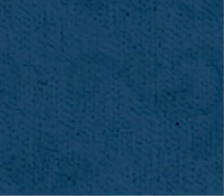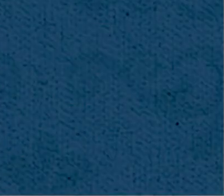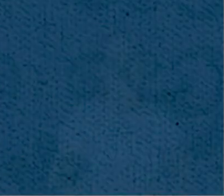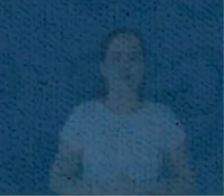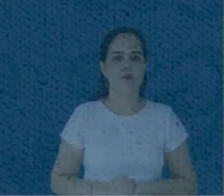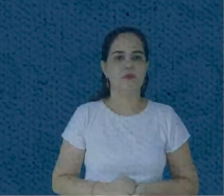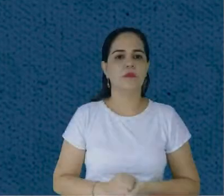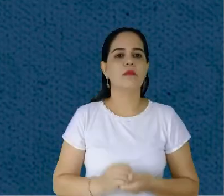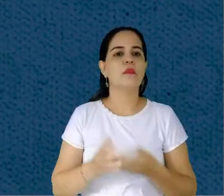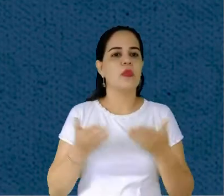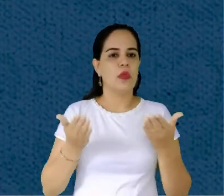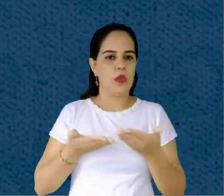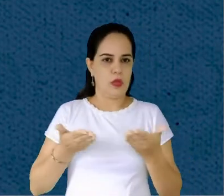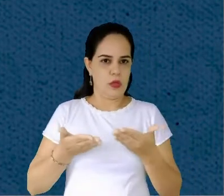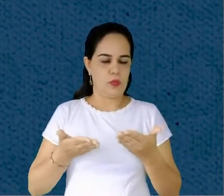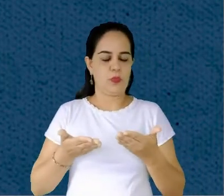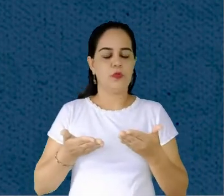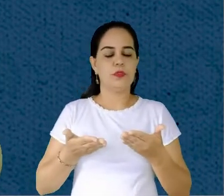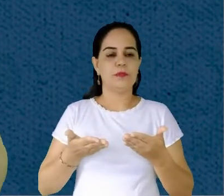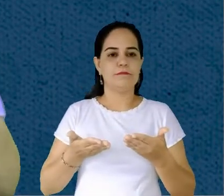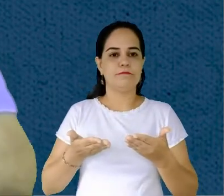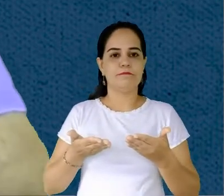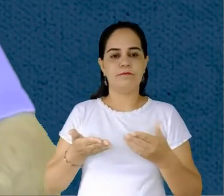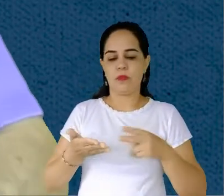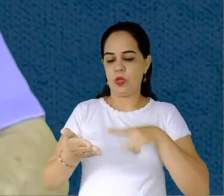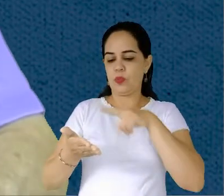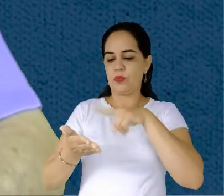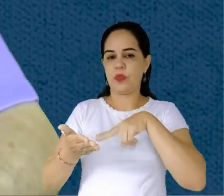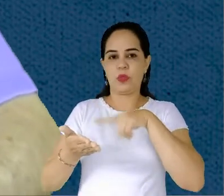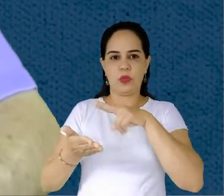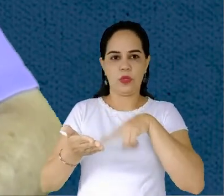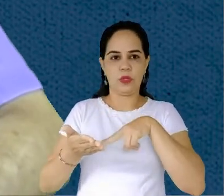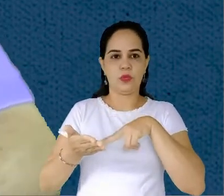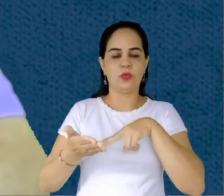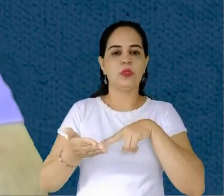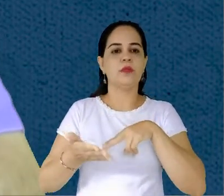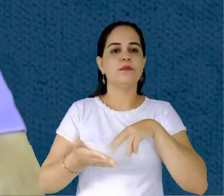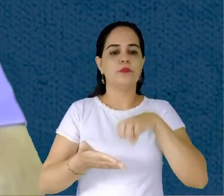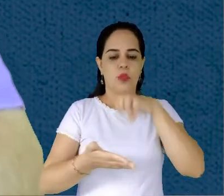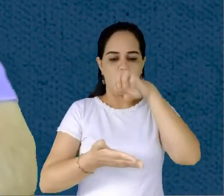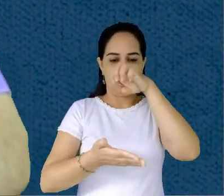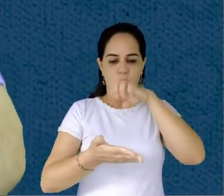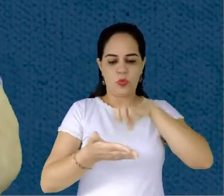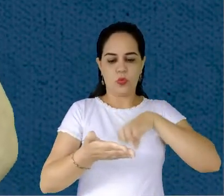Vamos, pois, agora escutar o Evangelho. No Evangelho,